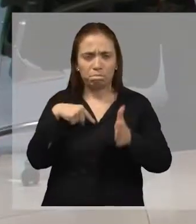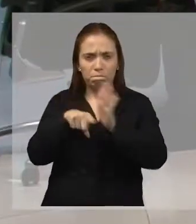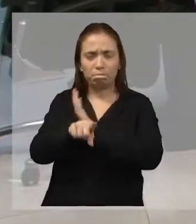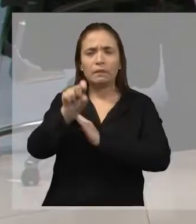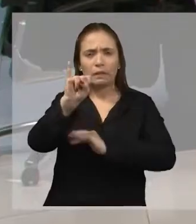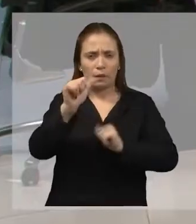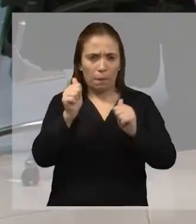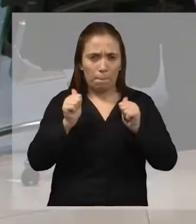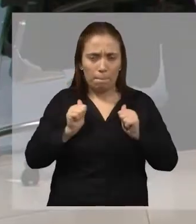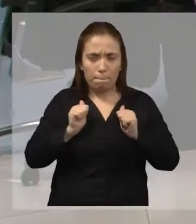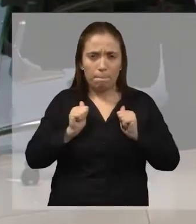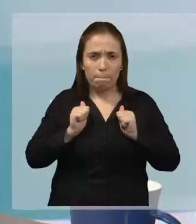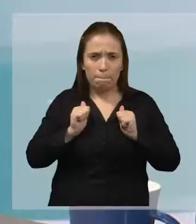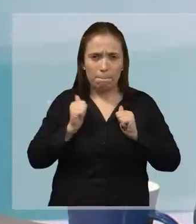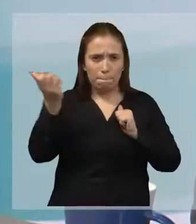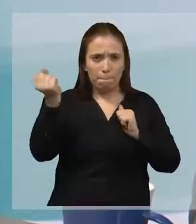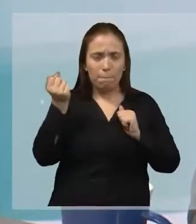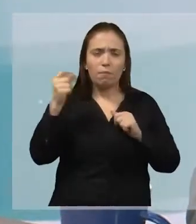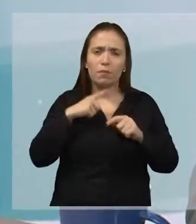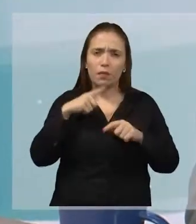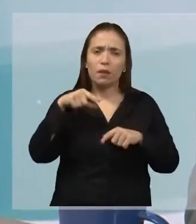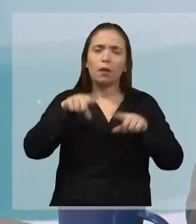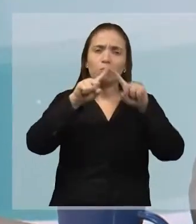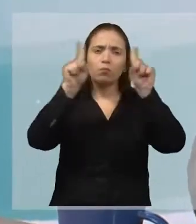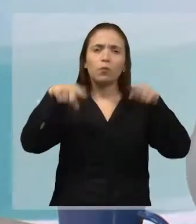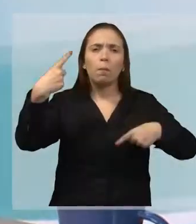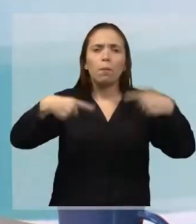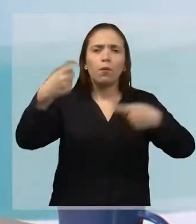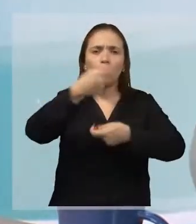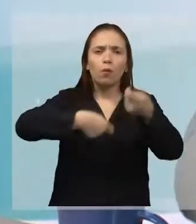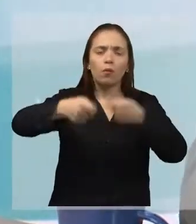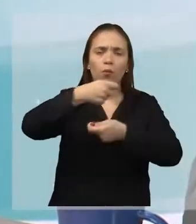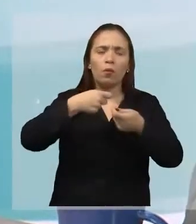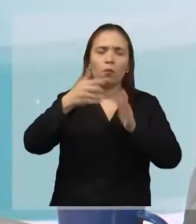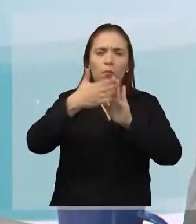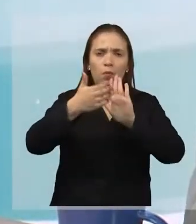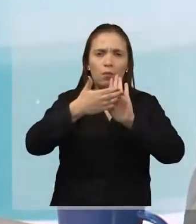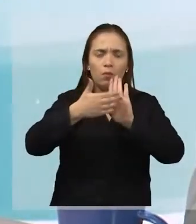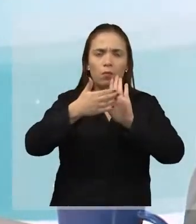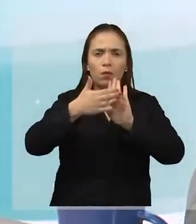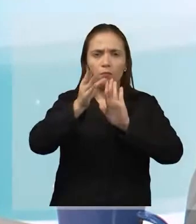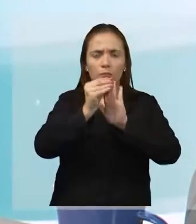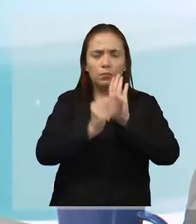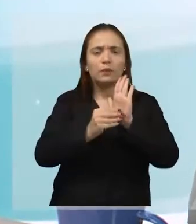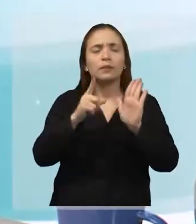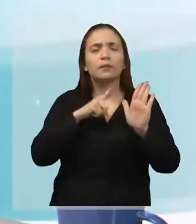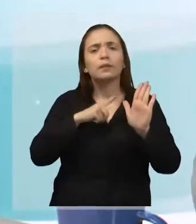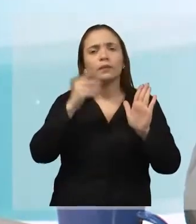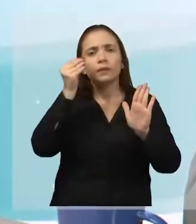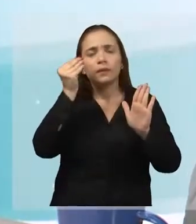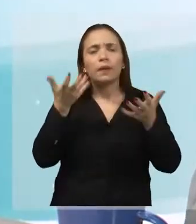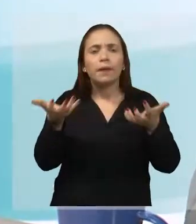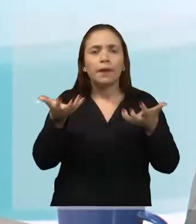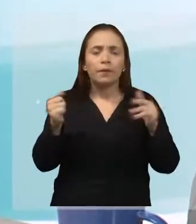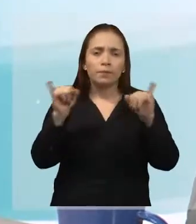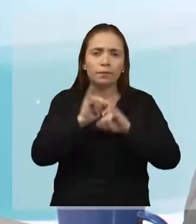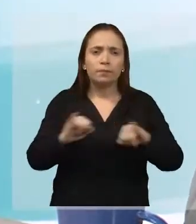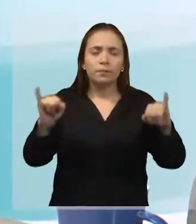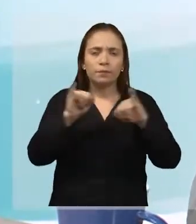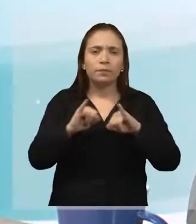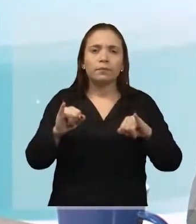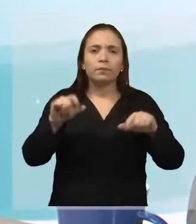outro aspecto é que está se falando muito na imposição garganta abaixo. E, no entanto, eu não sei que imposição